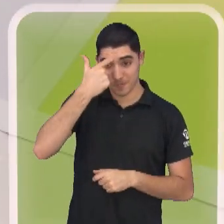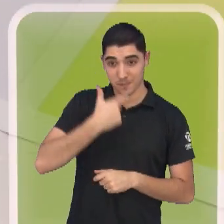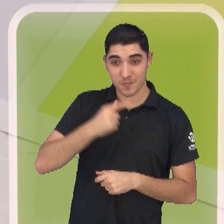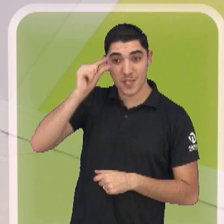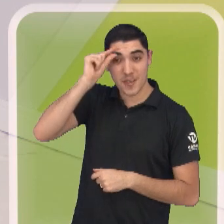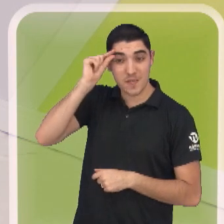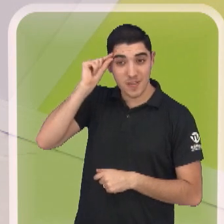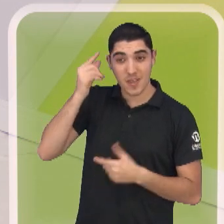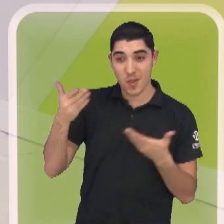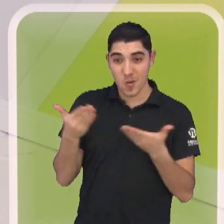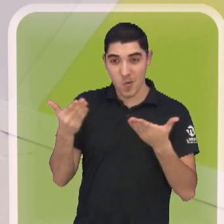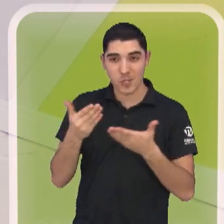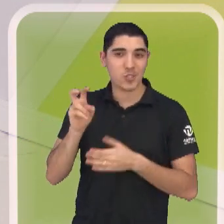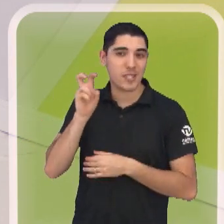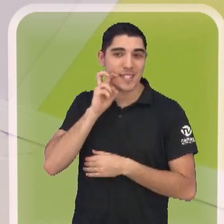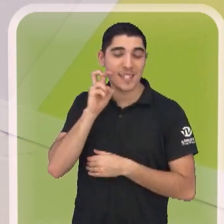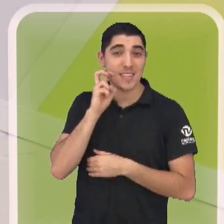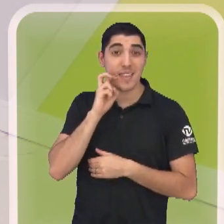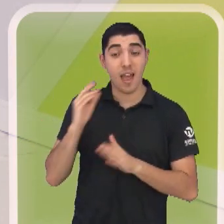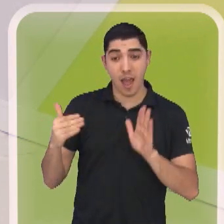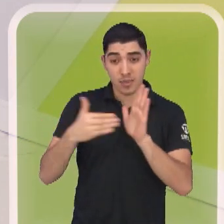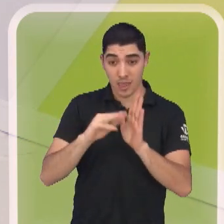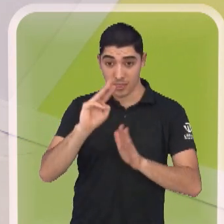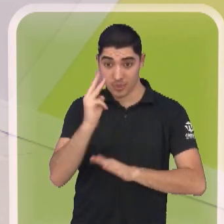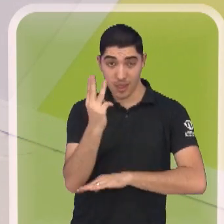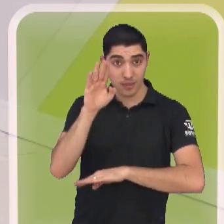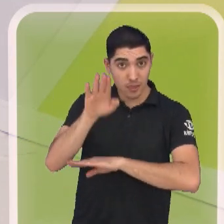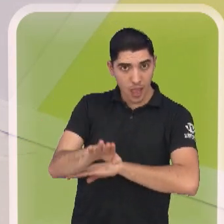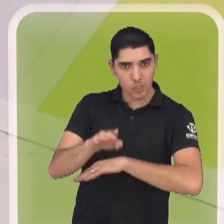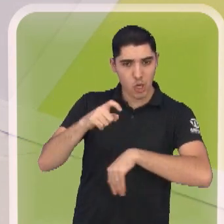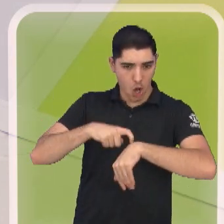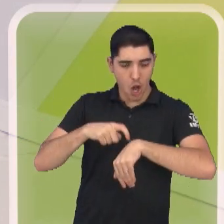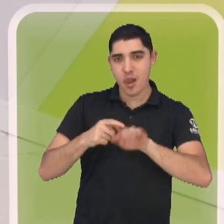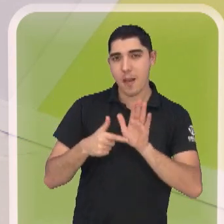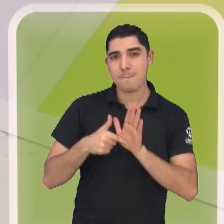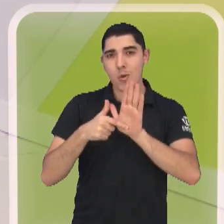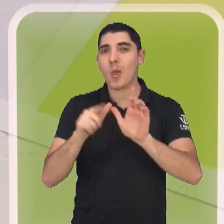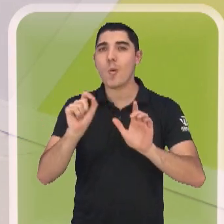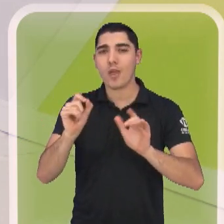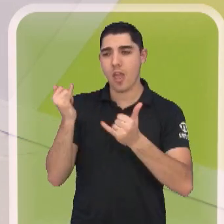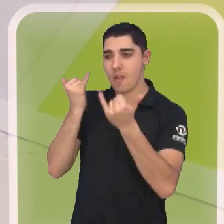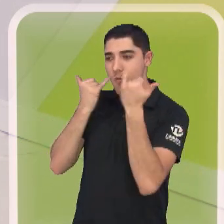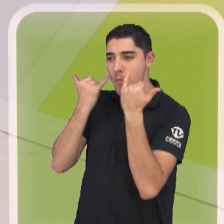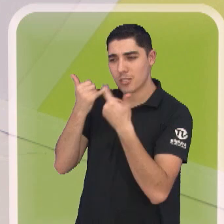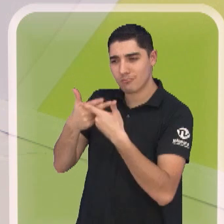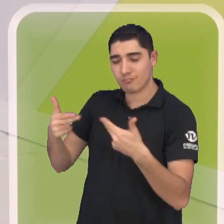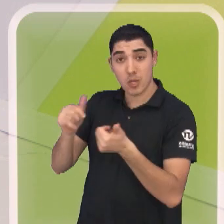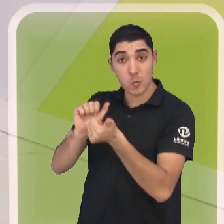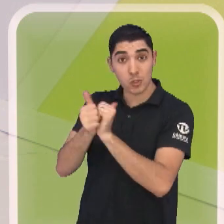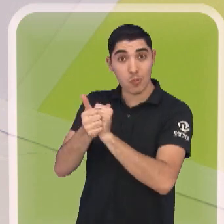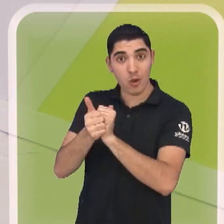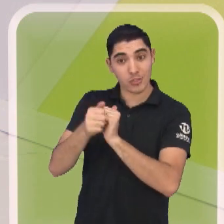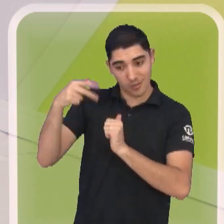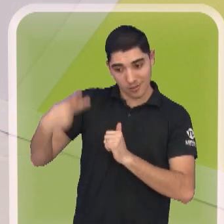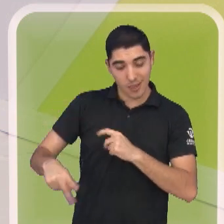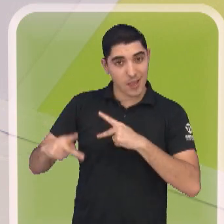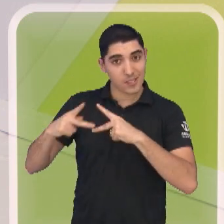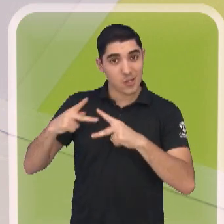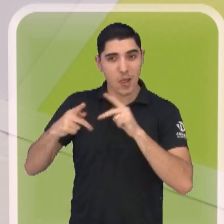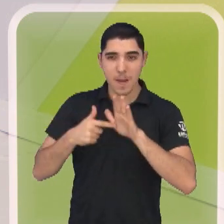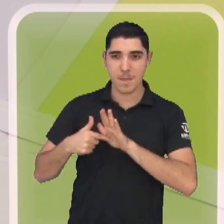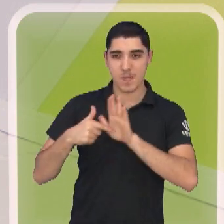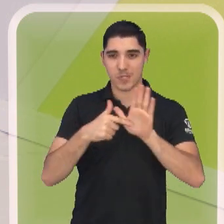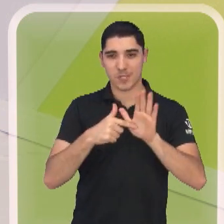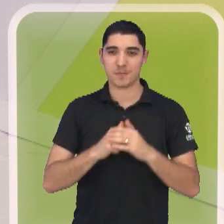sou Vieira Júnior eu vou com vocês nesta quinta-feira até às 3 horas da tarde trazendo as principais informações do esporte aqui da